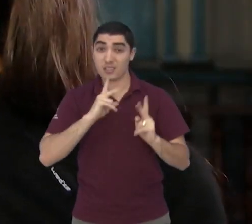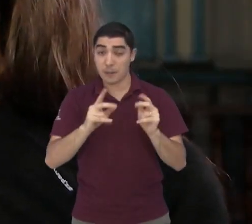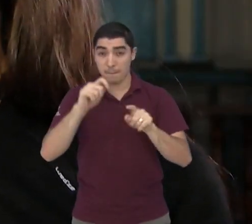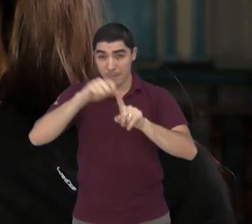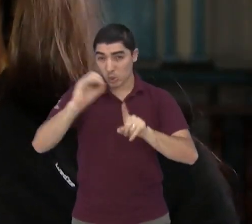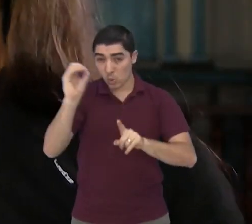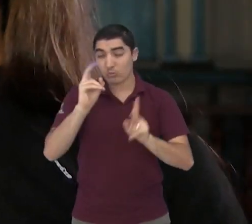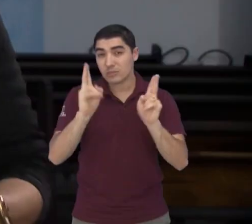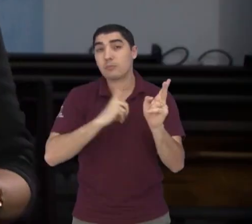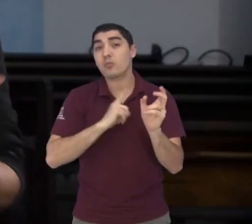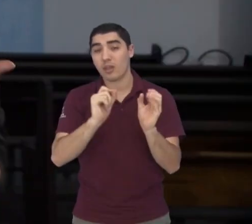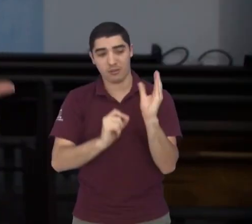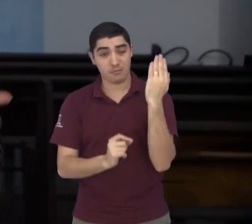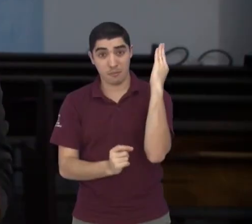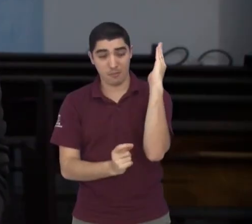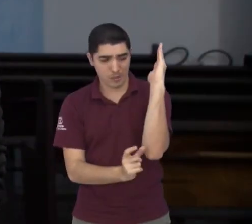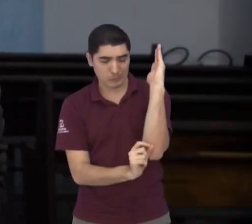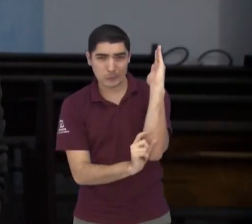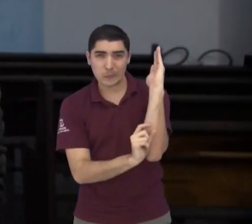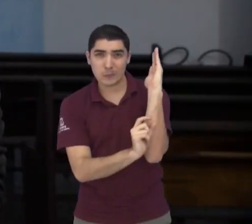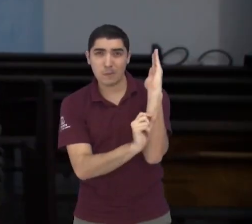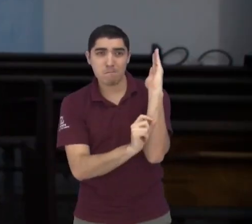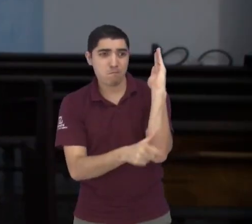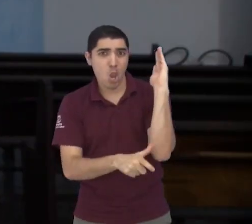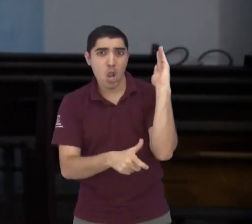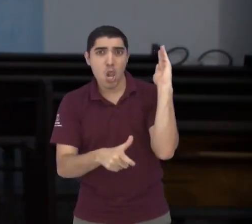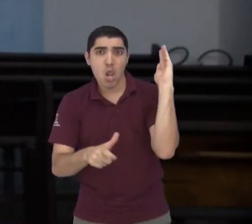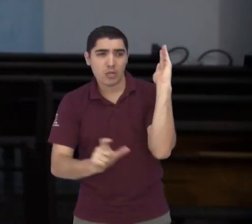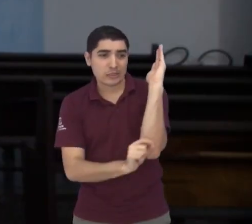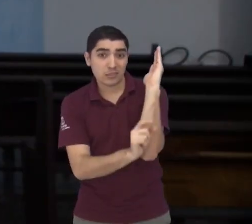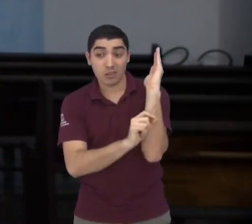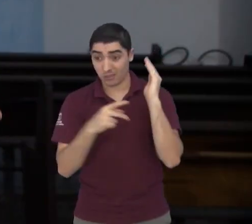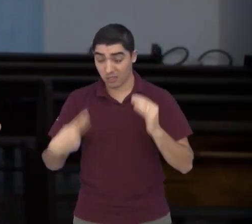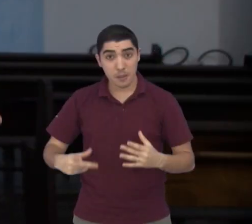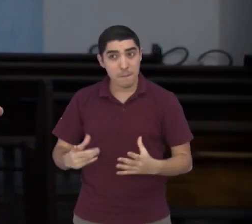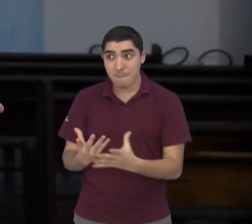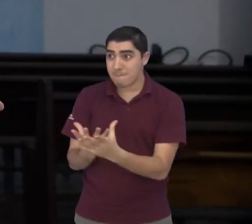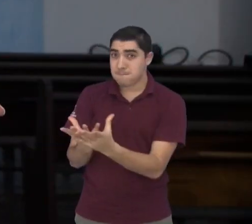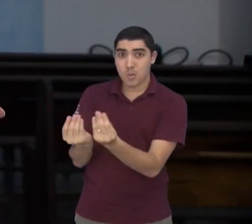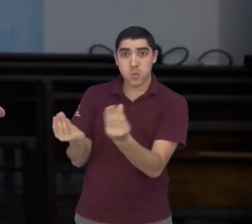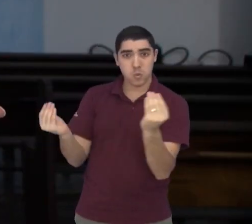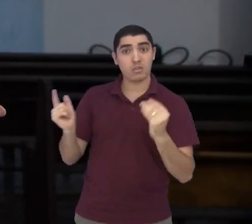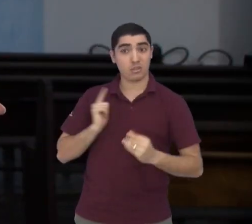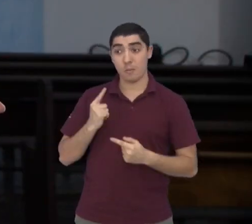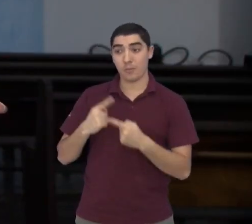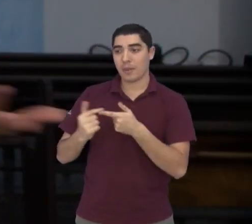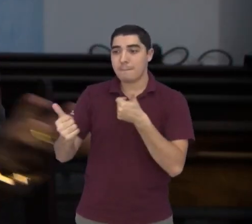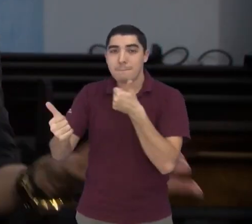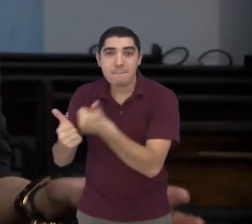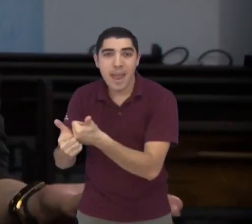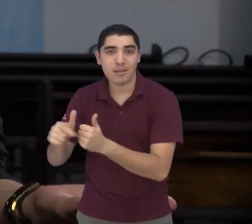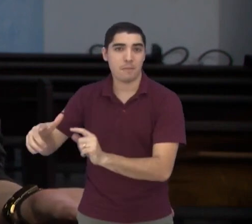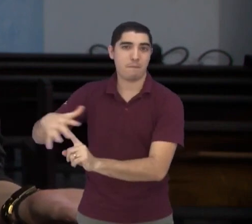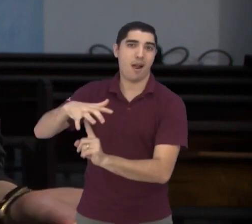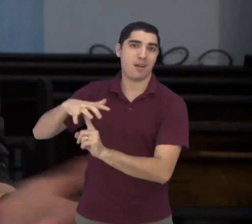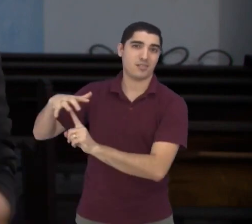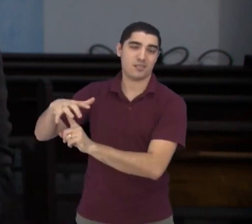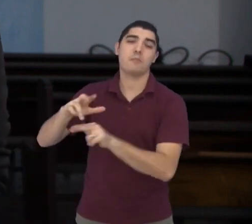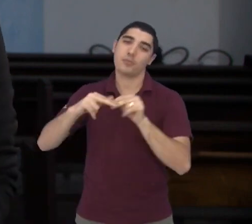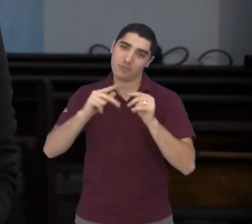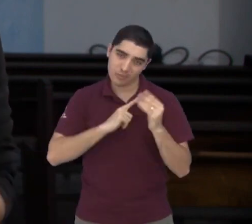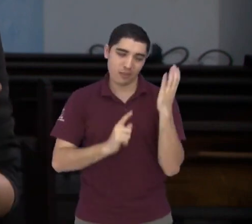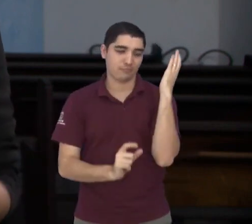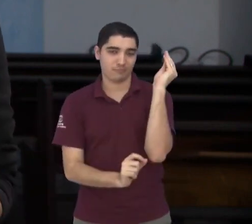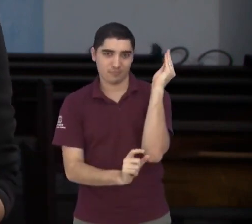outubro, né? E a gente tem cupim de solo, a gente está na frente da praça. Então, o que mais se tem é cupim de